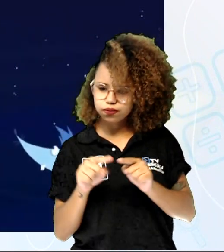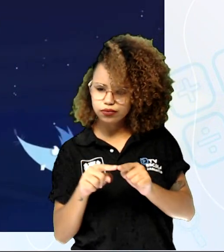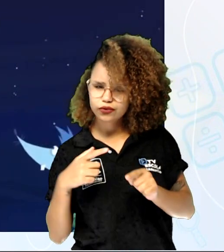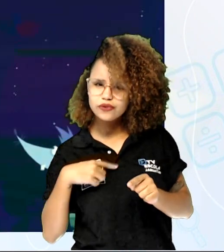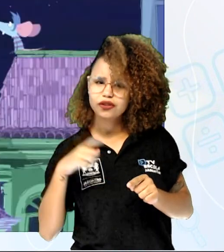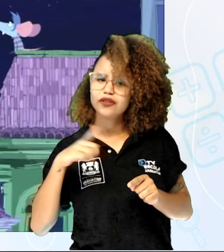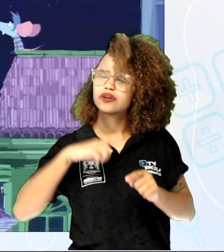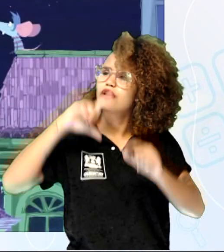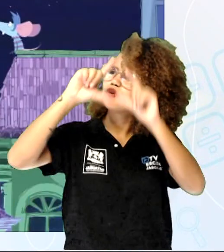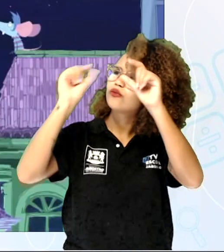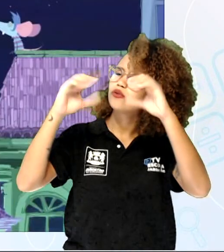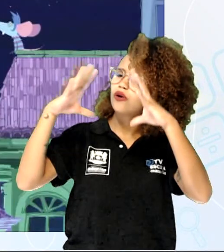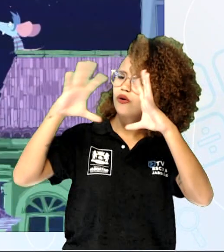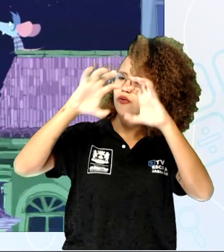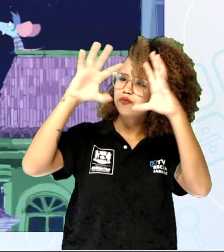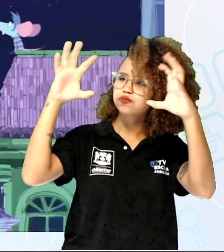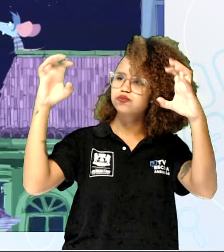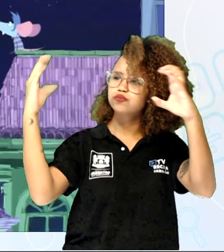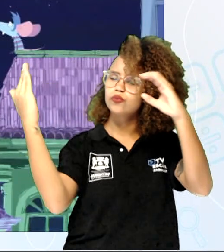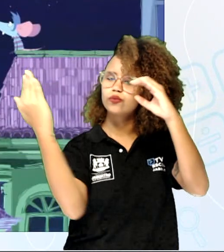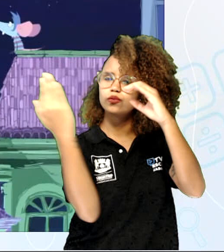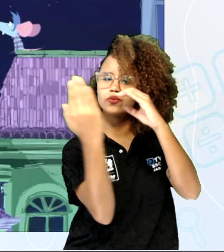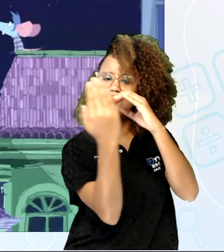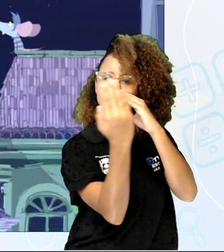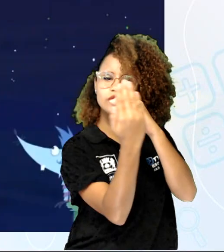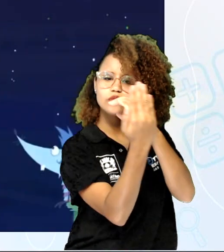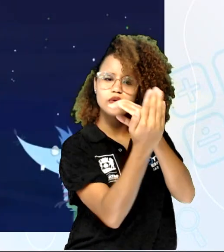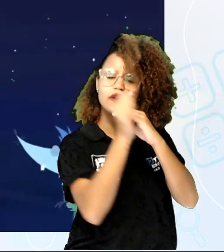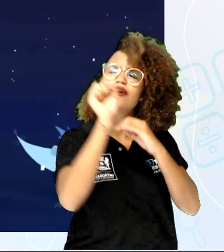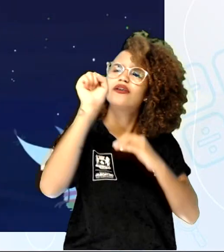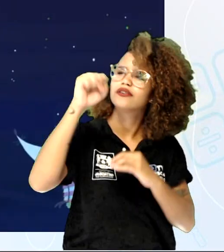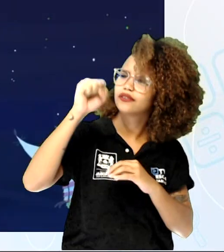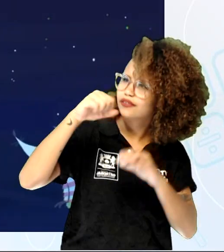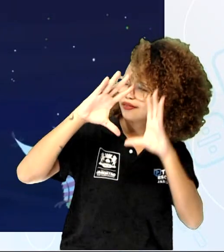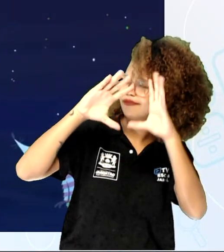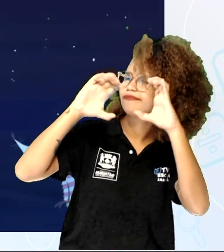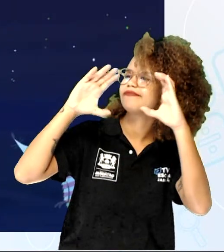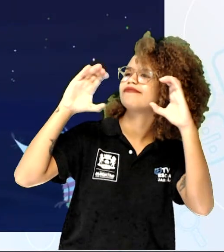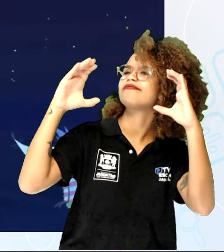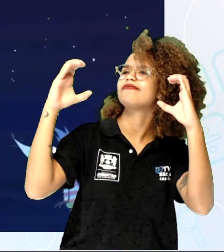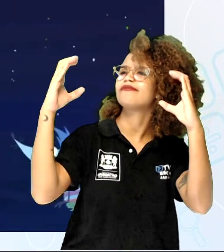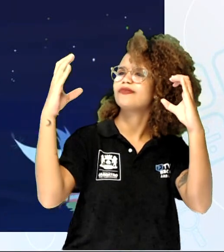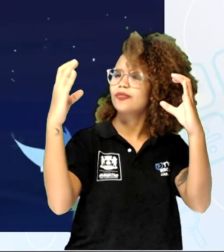vem a nuvem me cobrir. Ela sim, nuvem faceira.